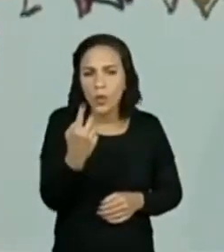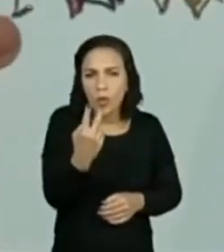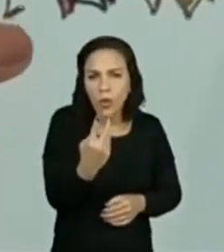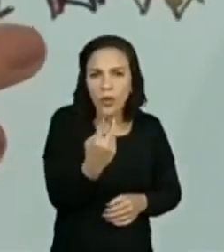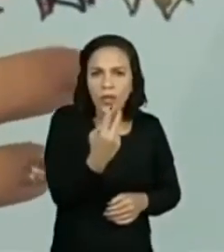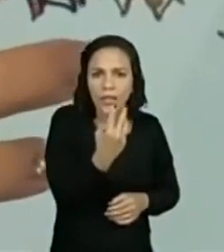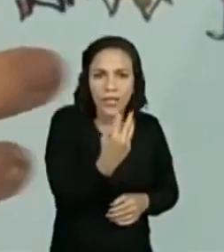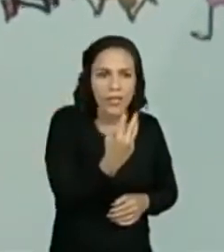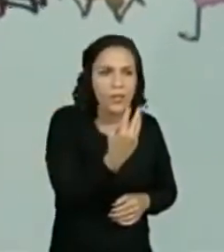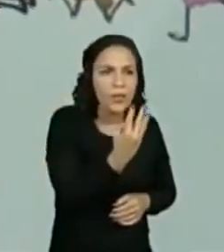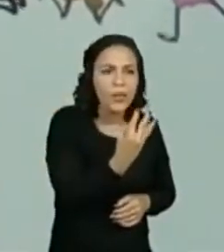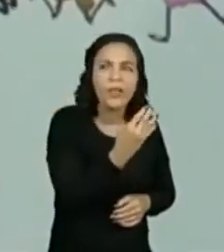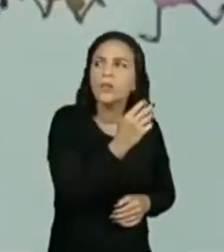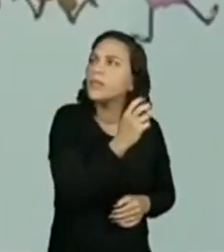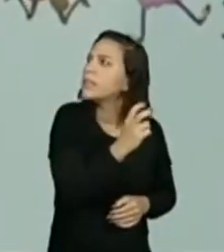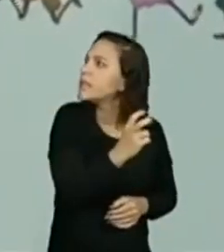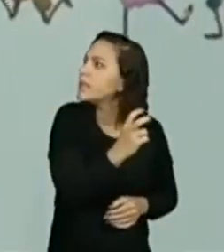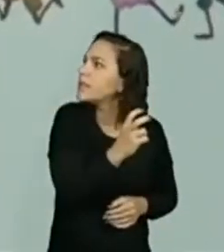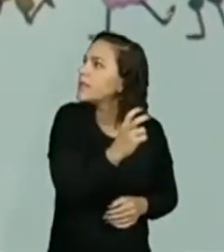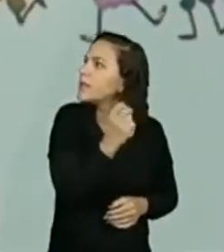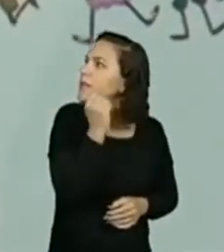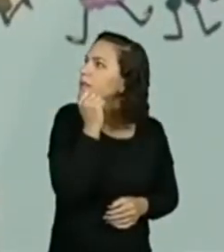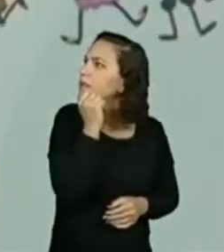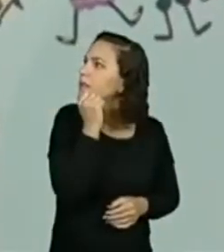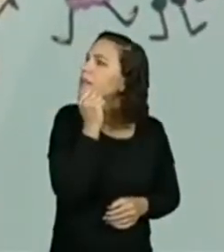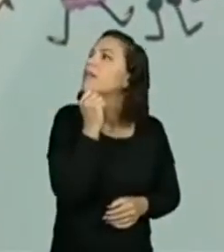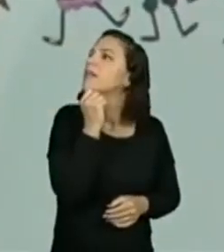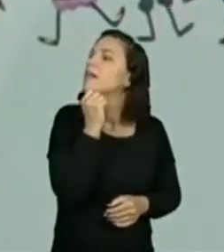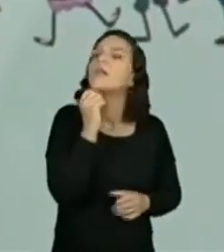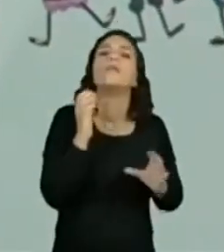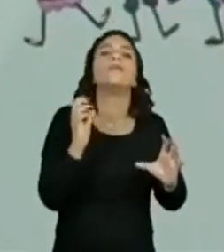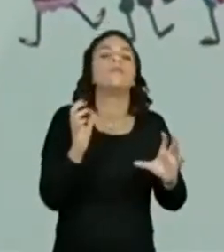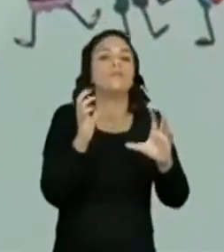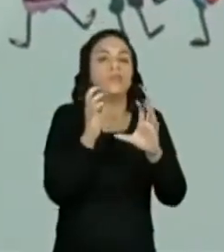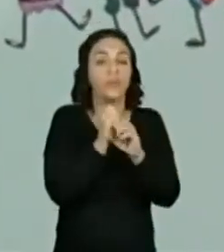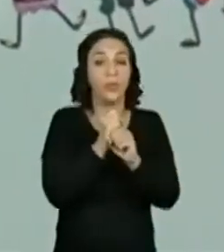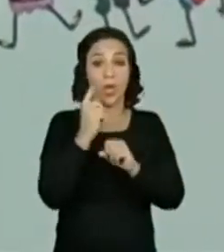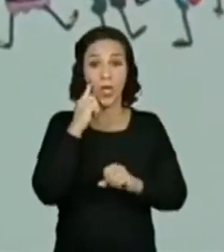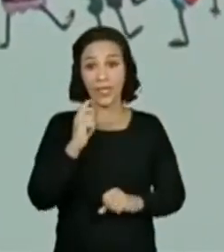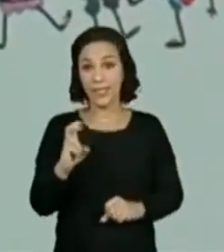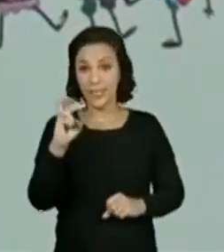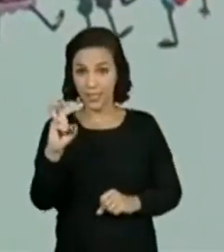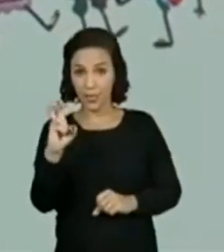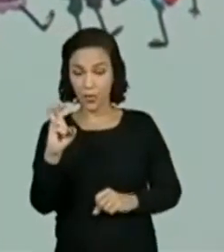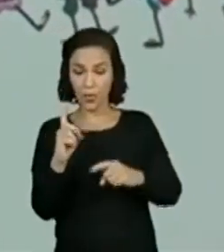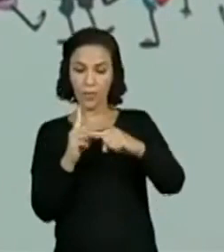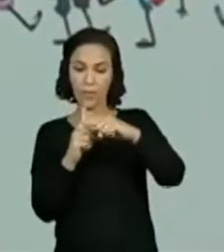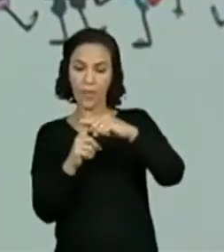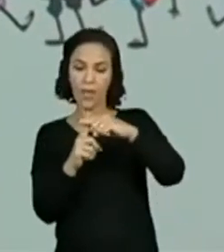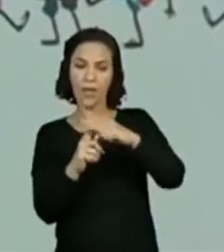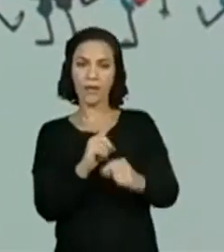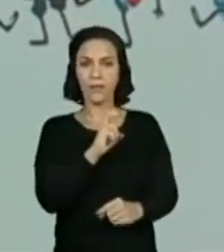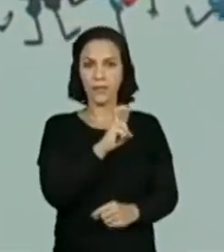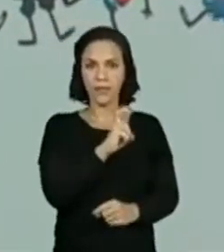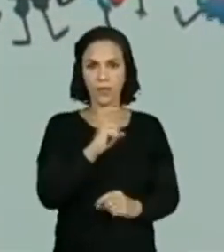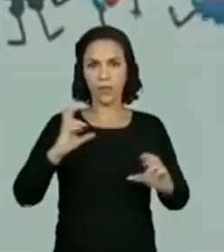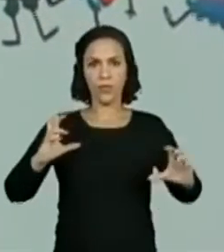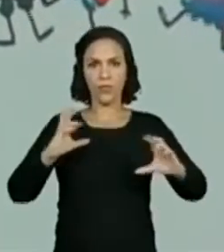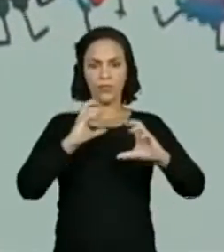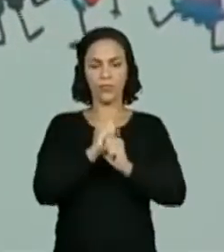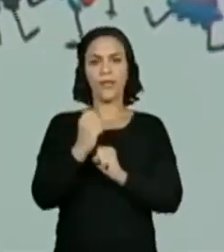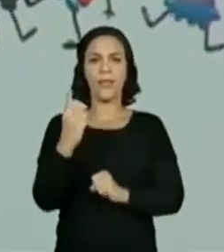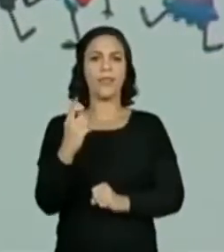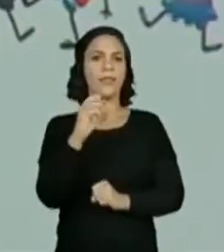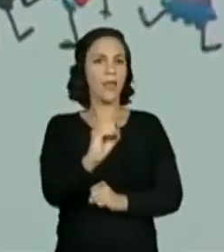2, 3, 4, 5. 5 mais 5 dá? 10. 10, já temos